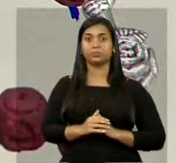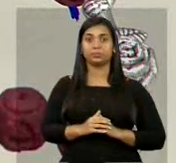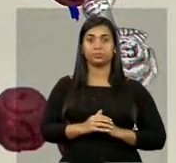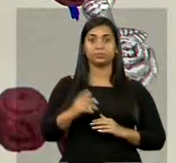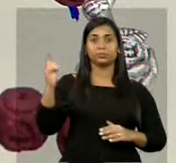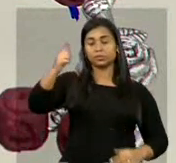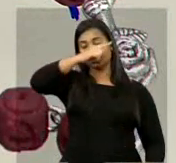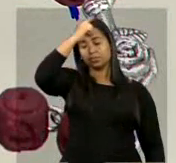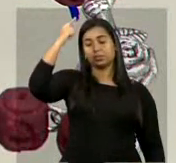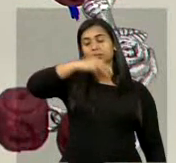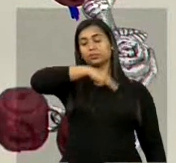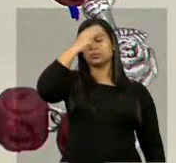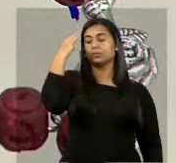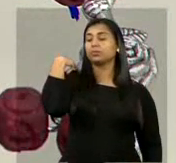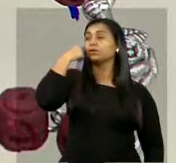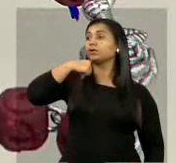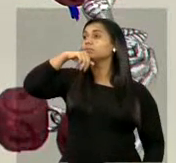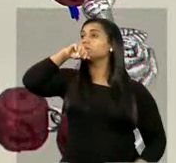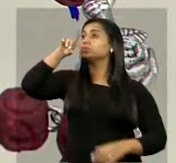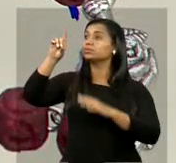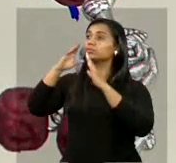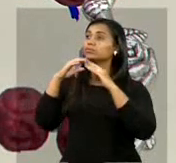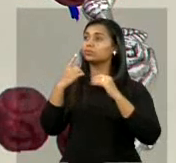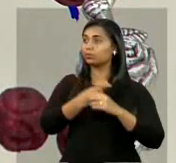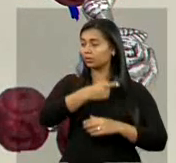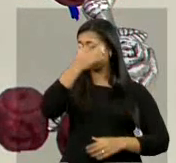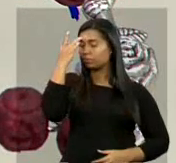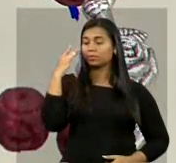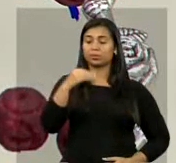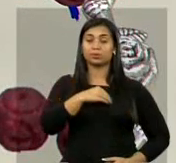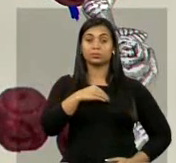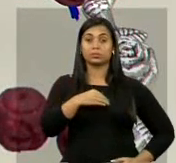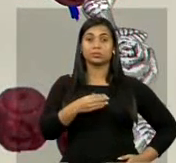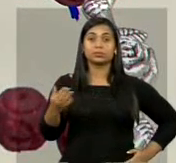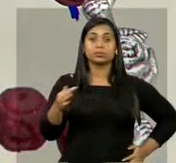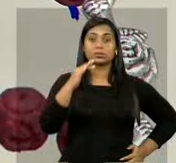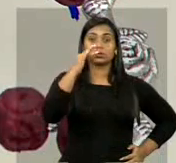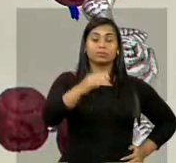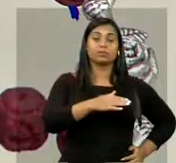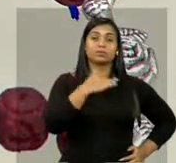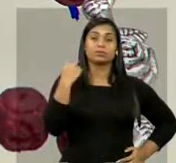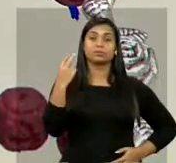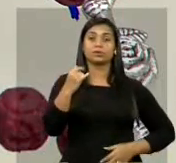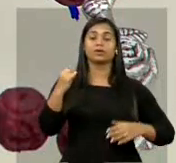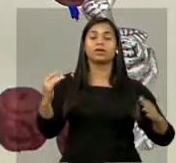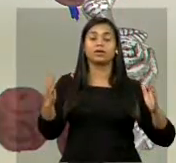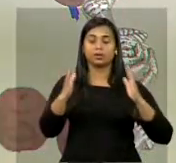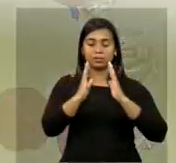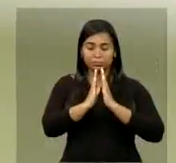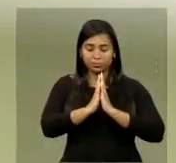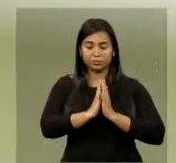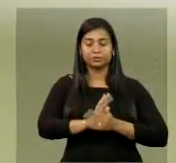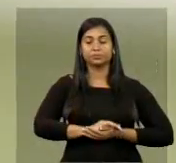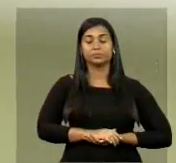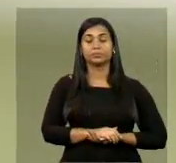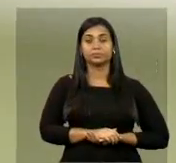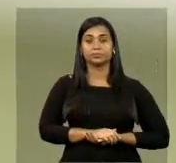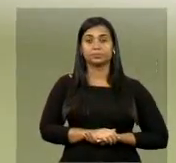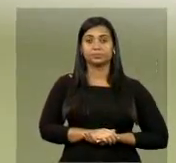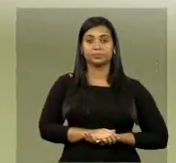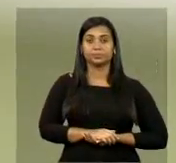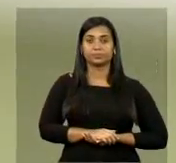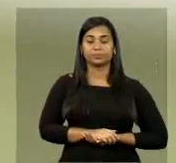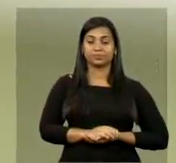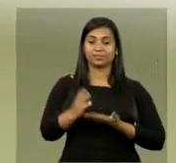vosso ventre, Jesus. Santa Maria, Mãe de Deus, rogai por nós, pecadores, agora e na hora de nossa morte.